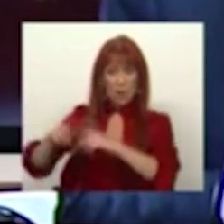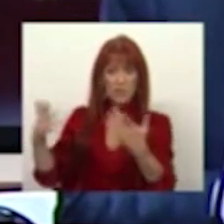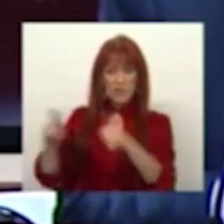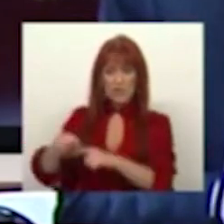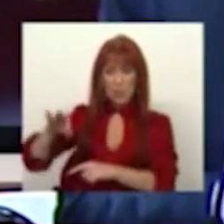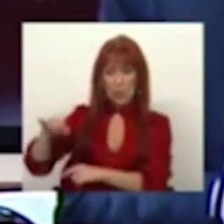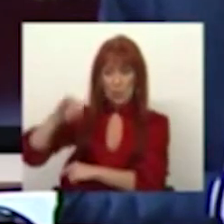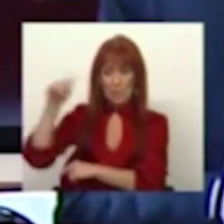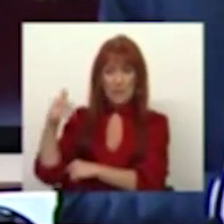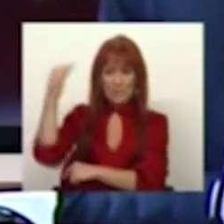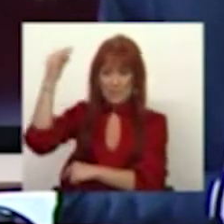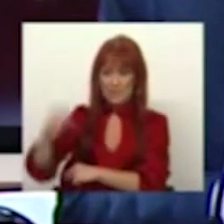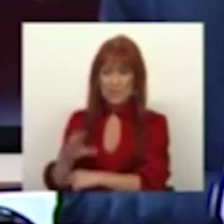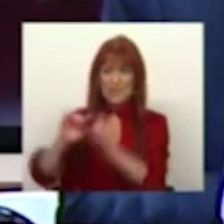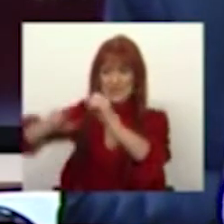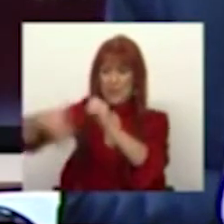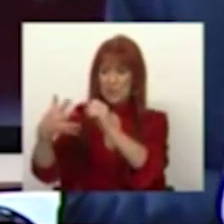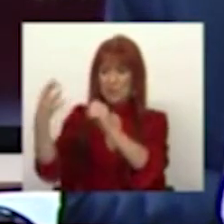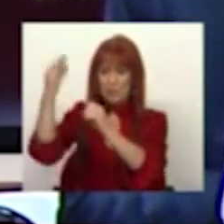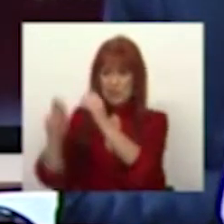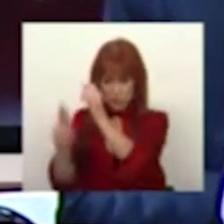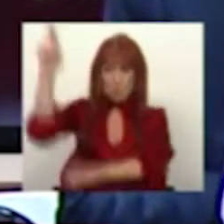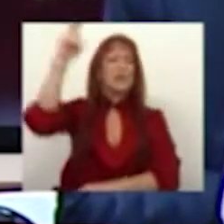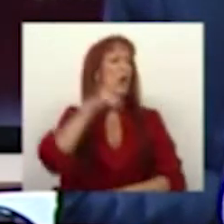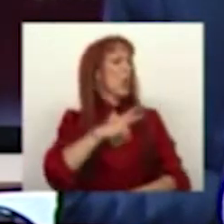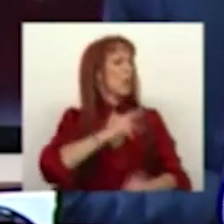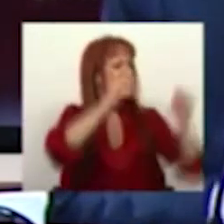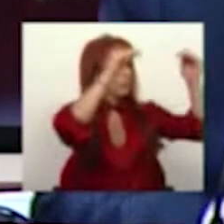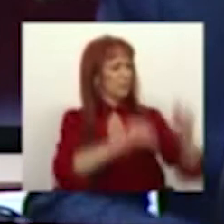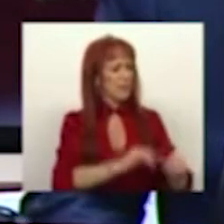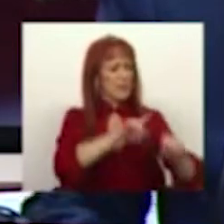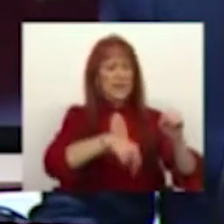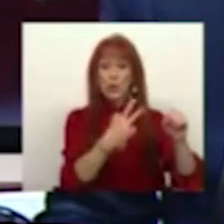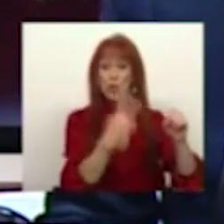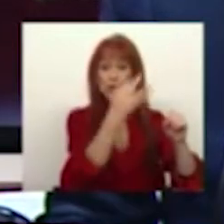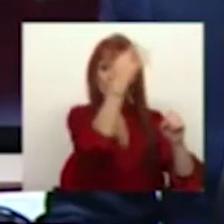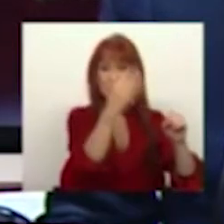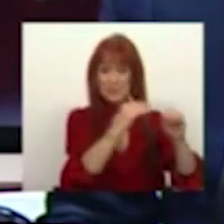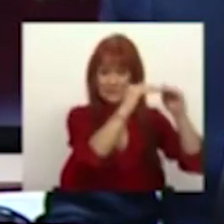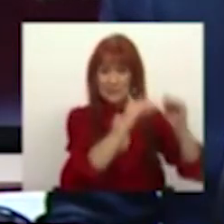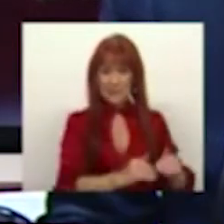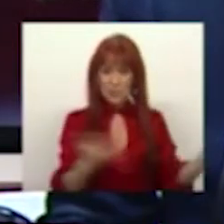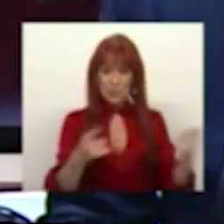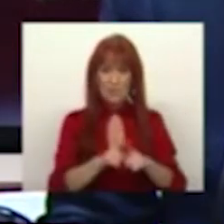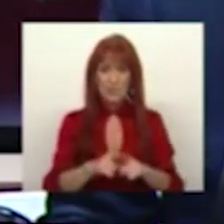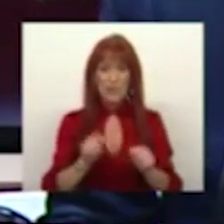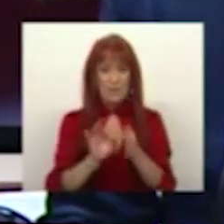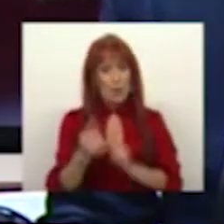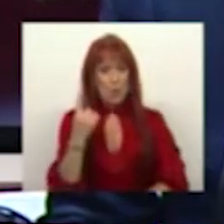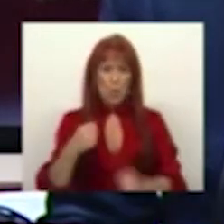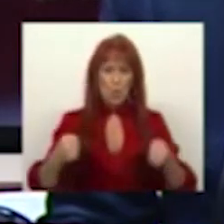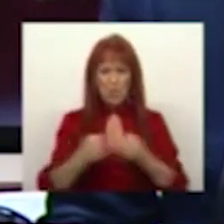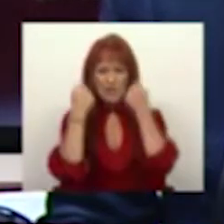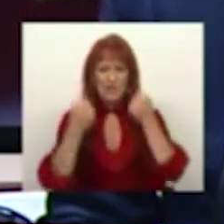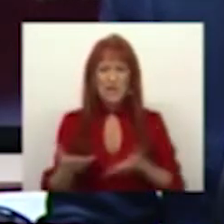percentagem do PIB subiu 0,5 pontos percentuais, em Portugal caiu 0,2 pontos percentuais. Mais um fator de